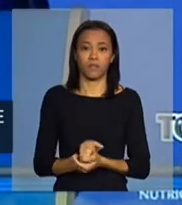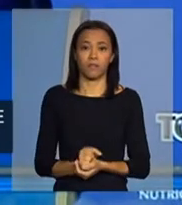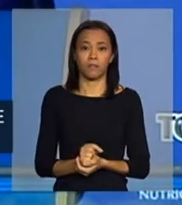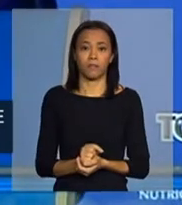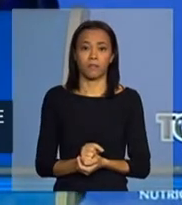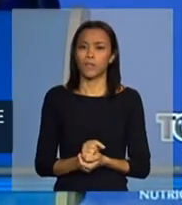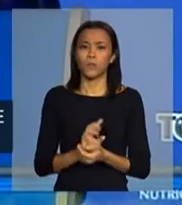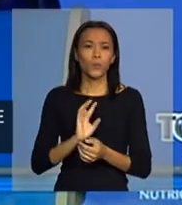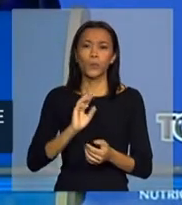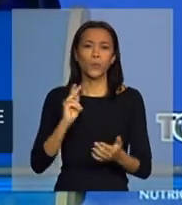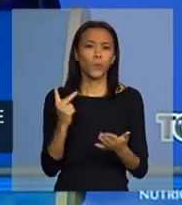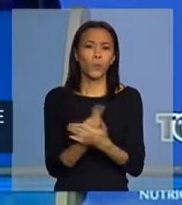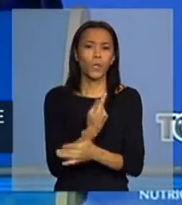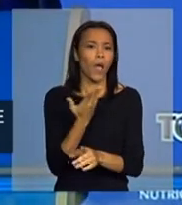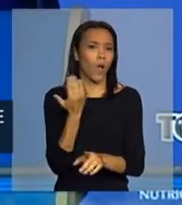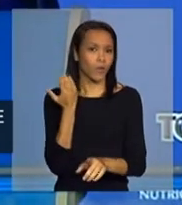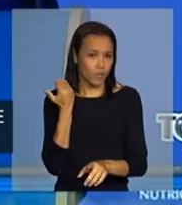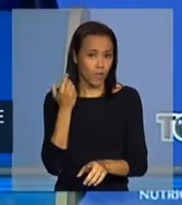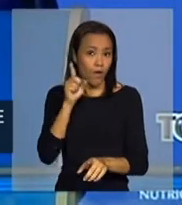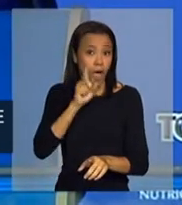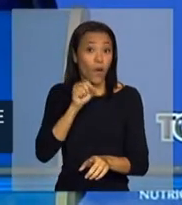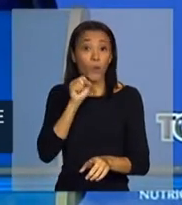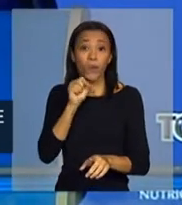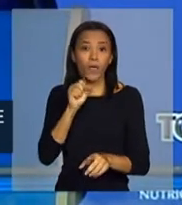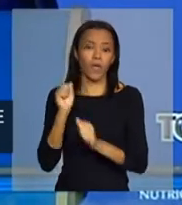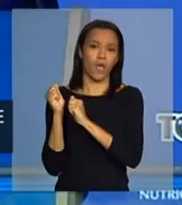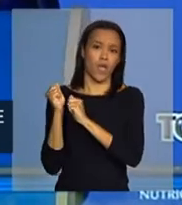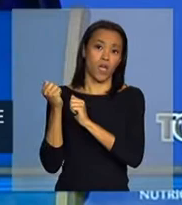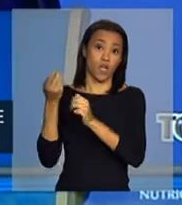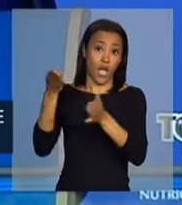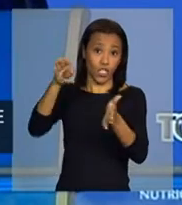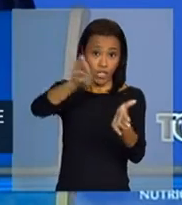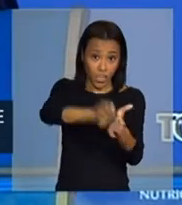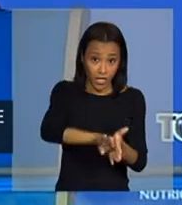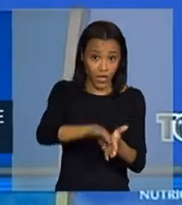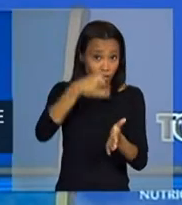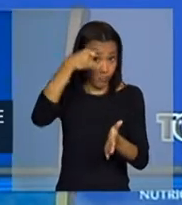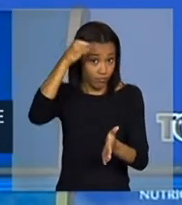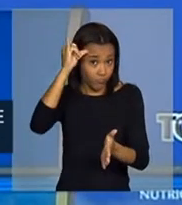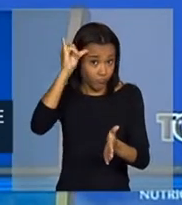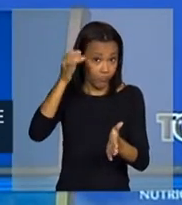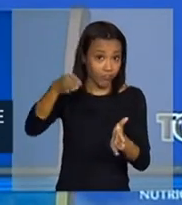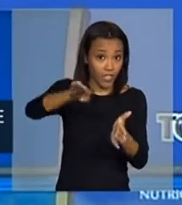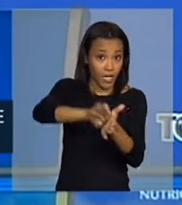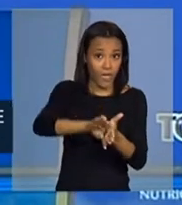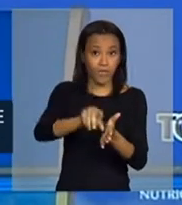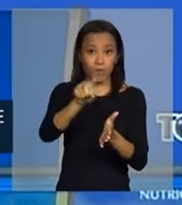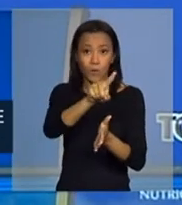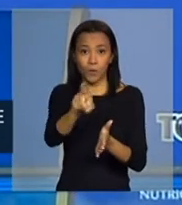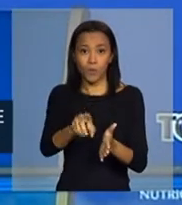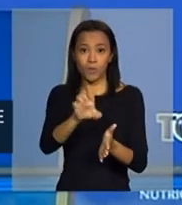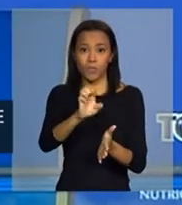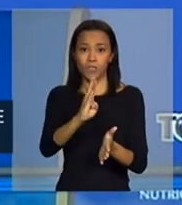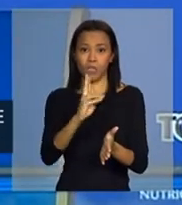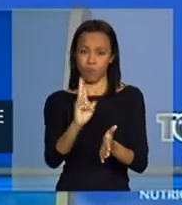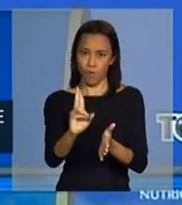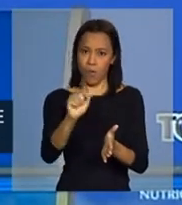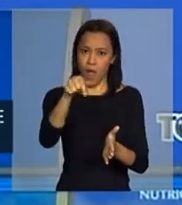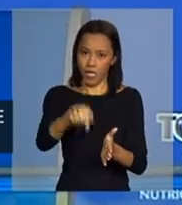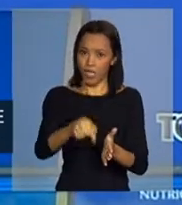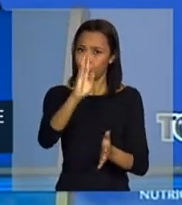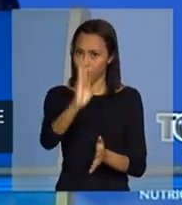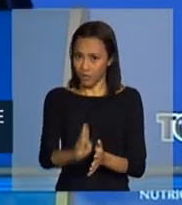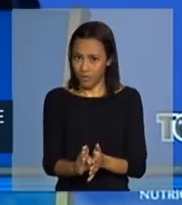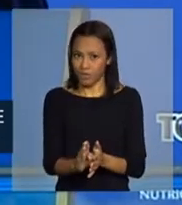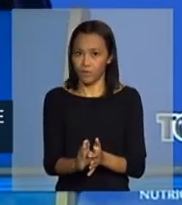esse evento é justamente a entrada do zebu nas nossas fronteiras aqui no Brasil.